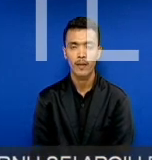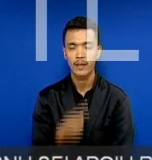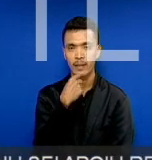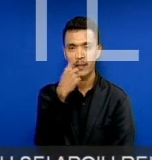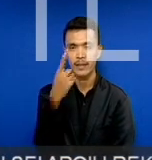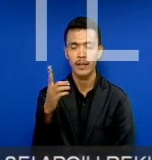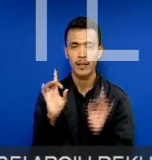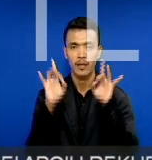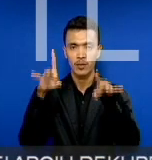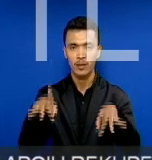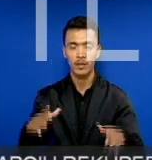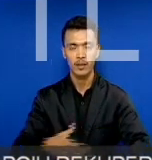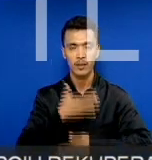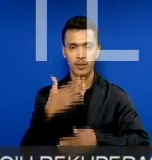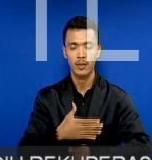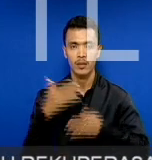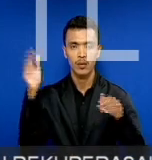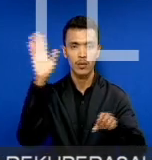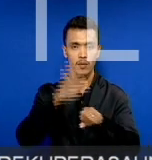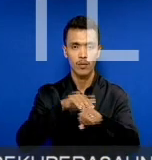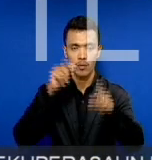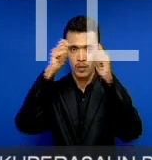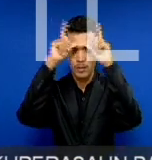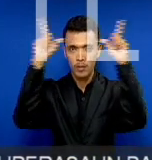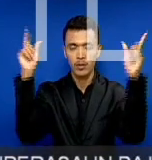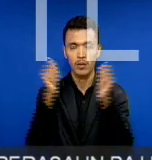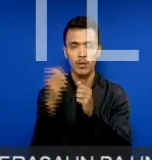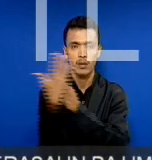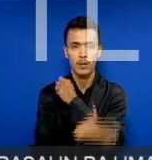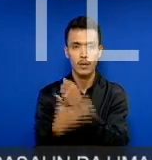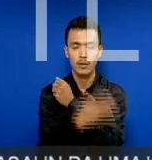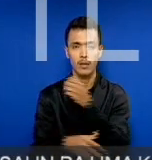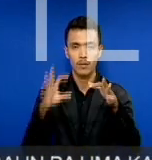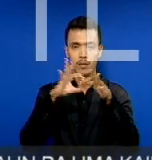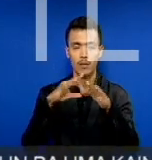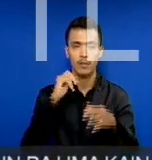sublinha. Austrália contente tebes ho de convida Timor-Leste no nação membro ASEAN